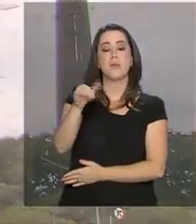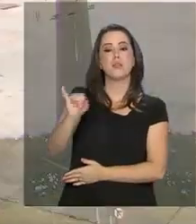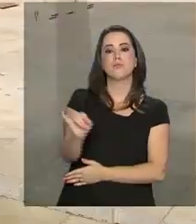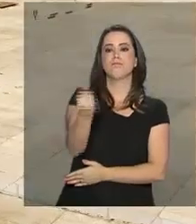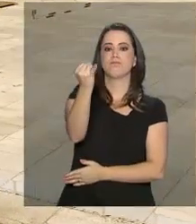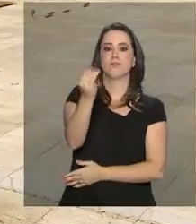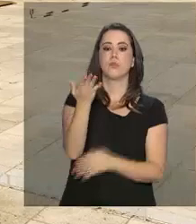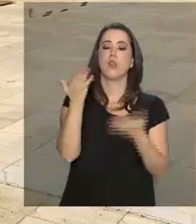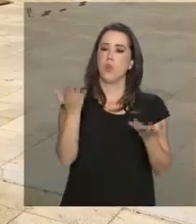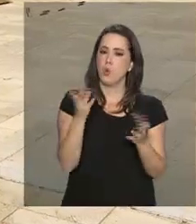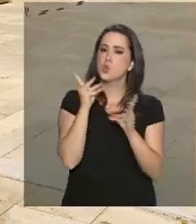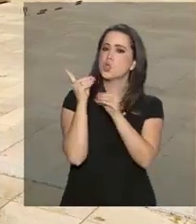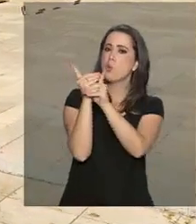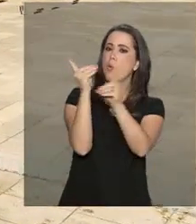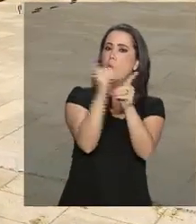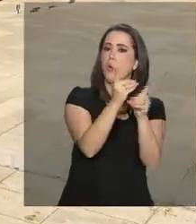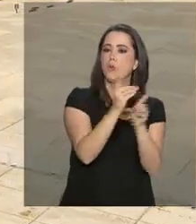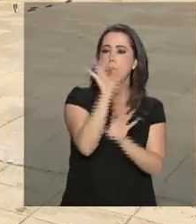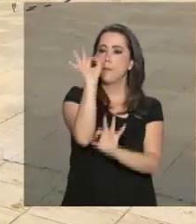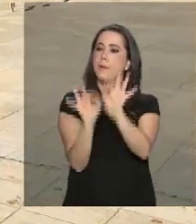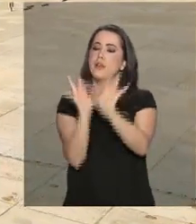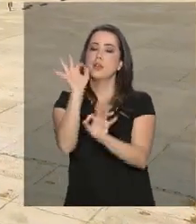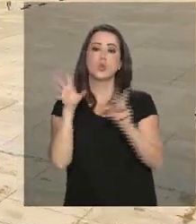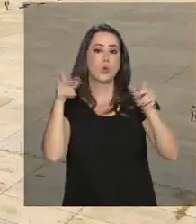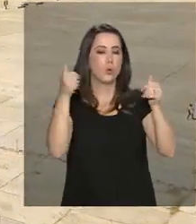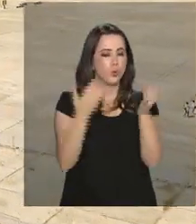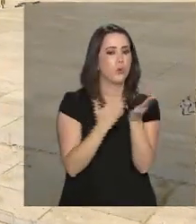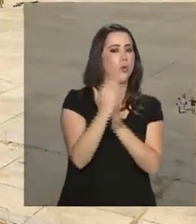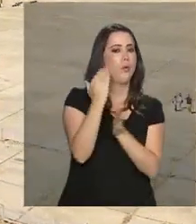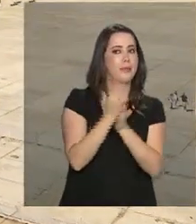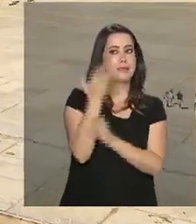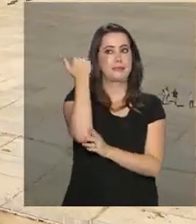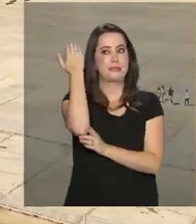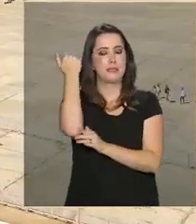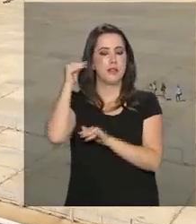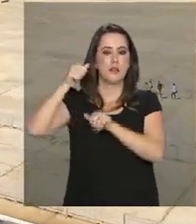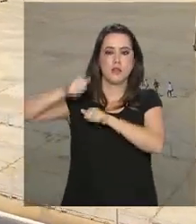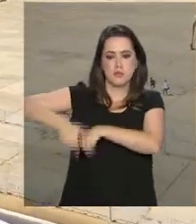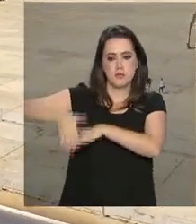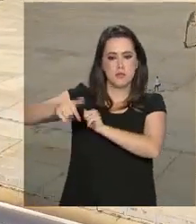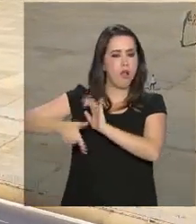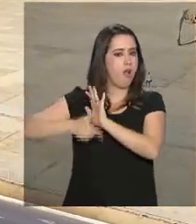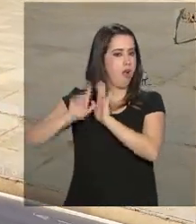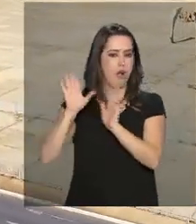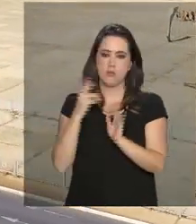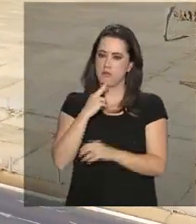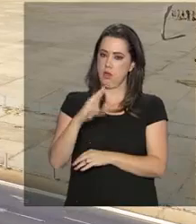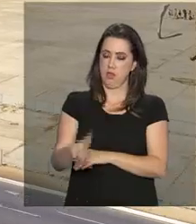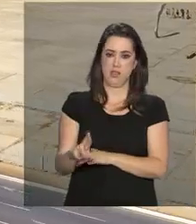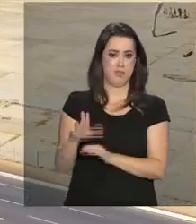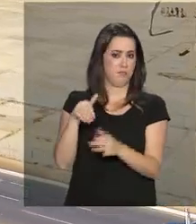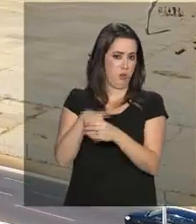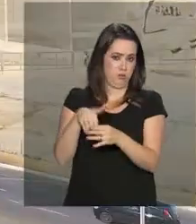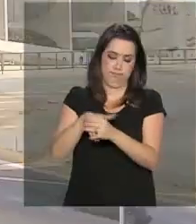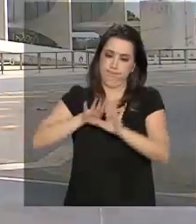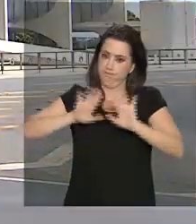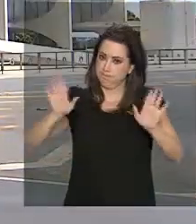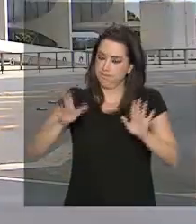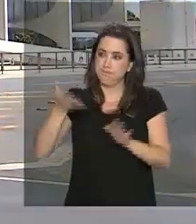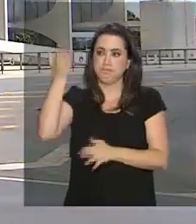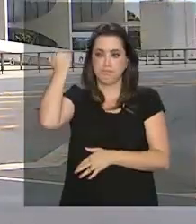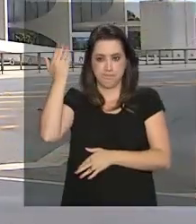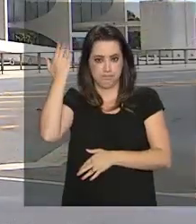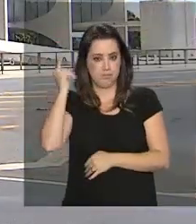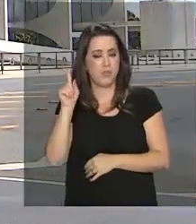janeiro os encontros para planejar a festa começaram ainda em setembro antes mesmo do resultado das eleições